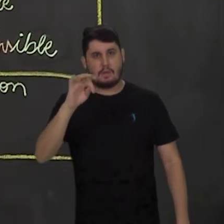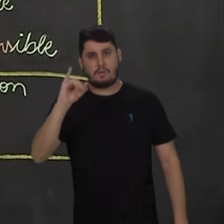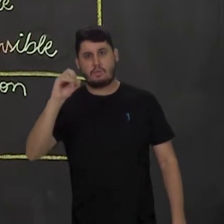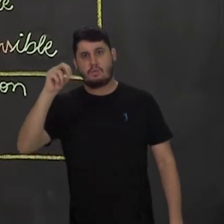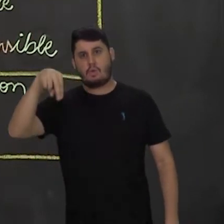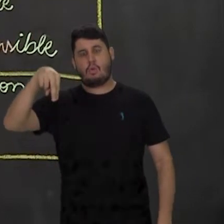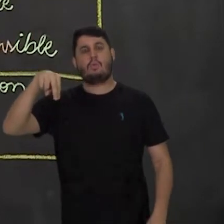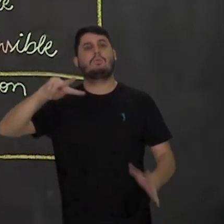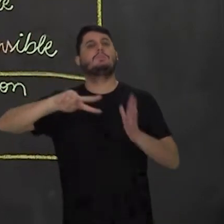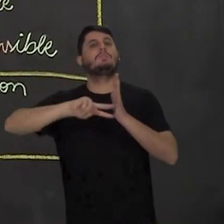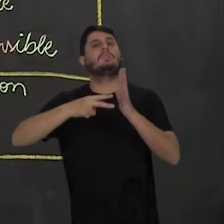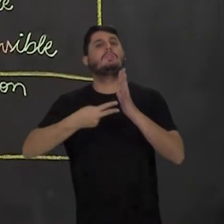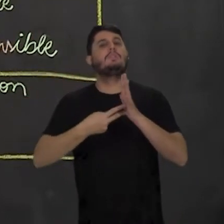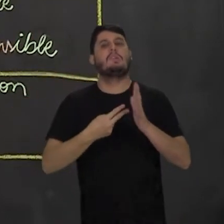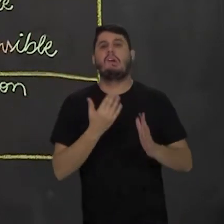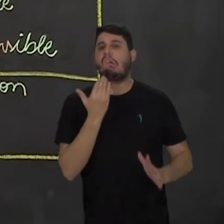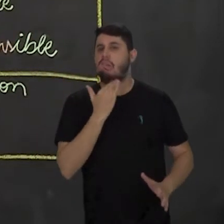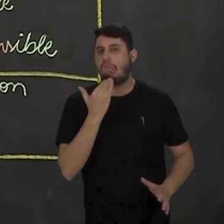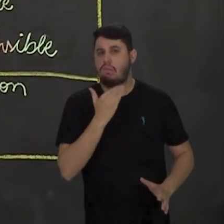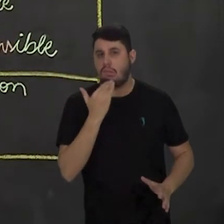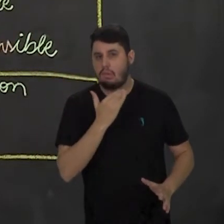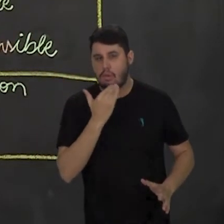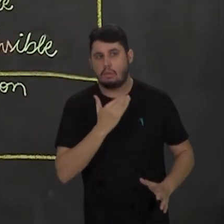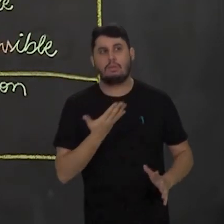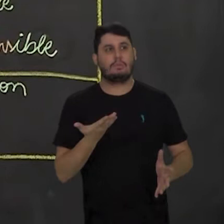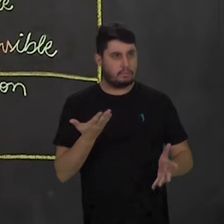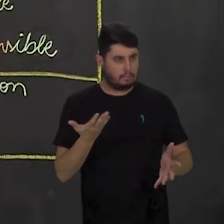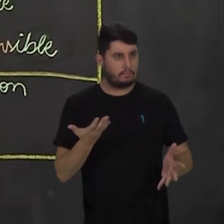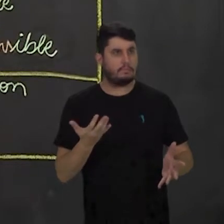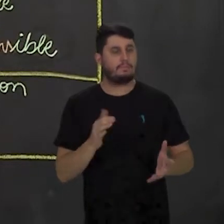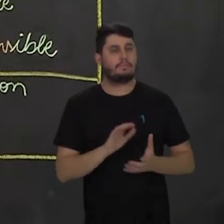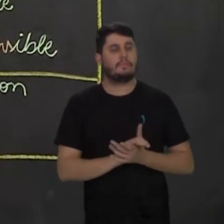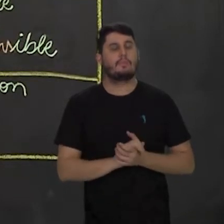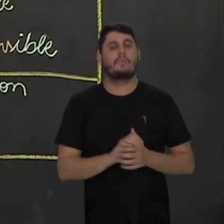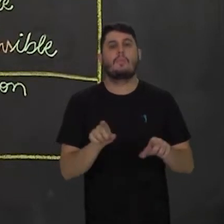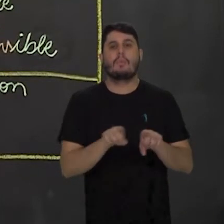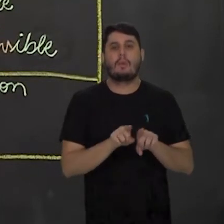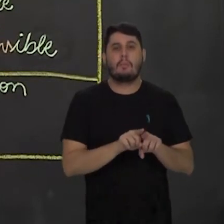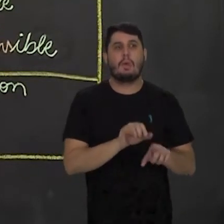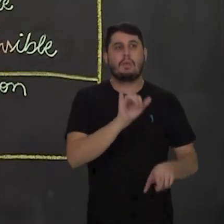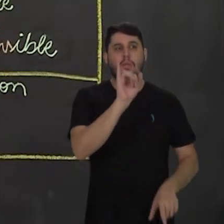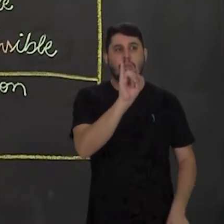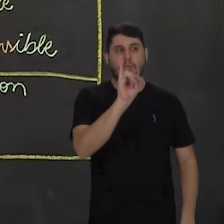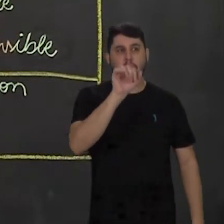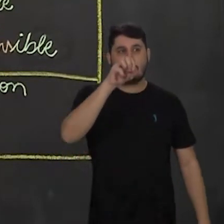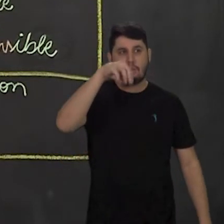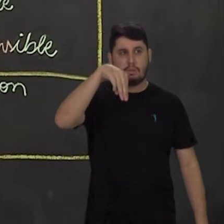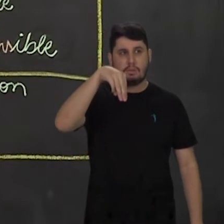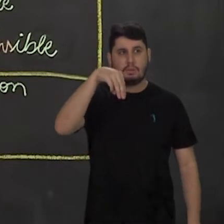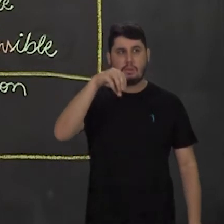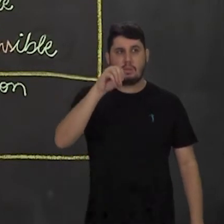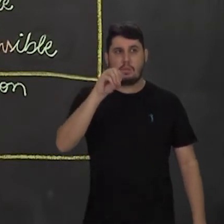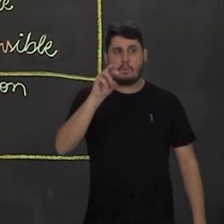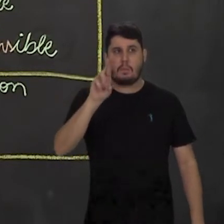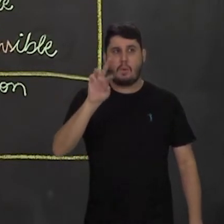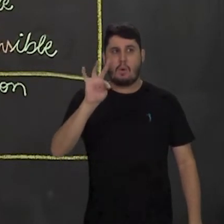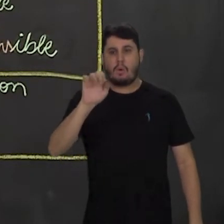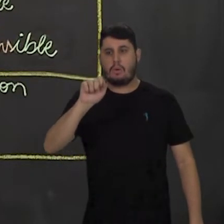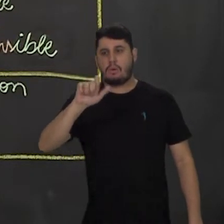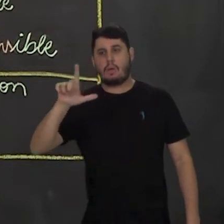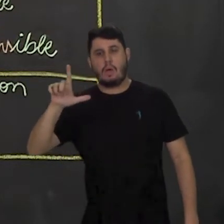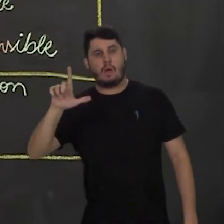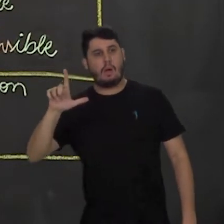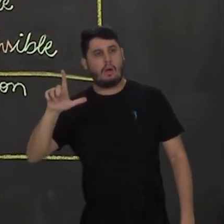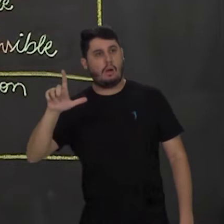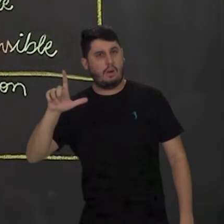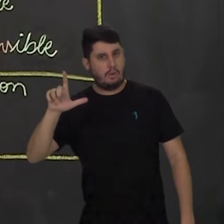Em inglês também. Botou o im, perfection, imperfeição. E eu tenho o mortal em português. Mortal em